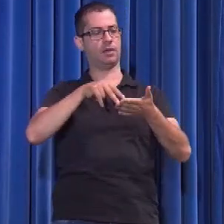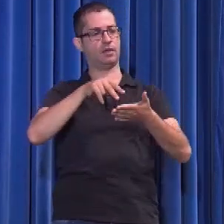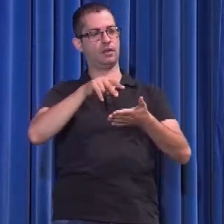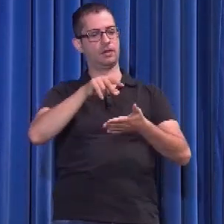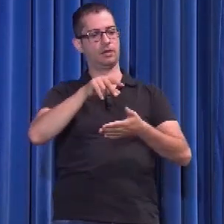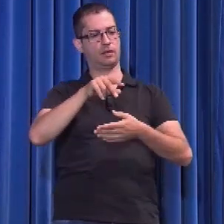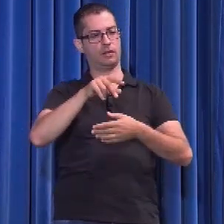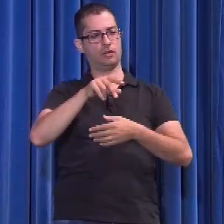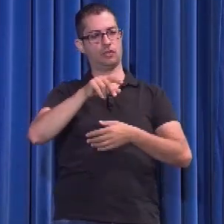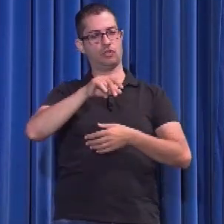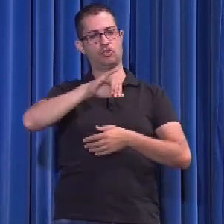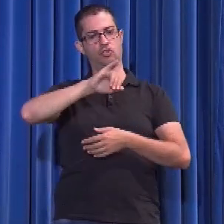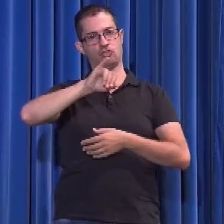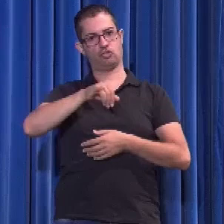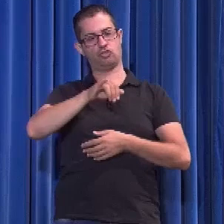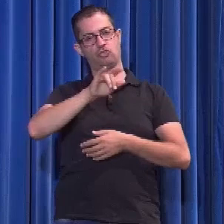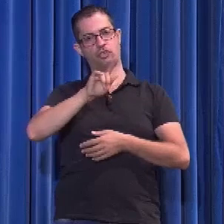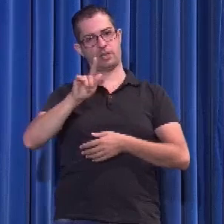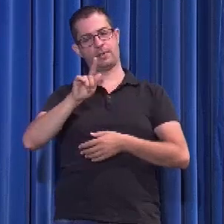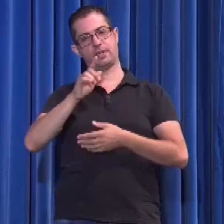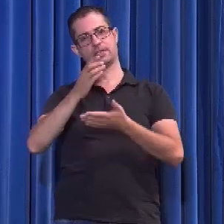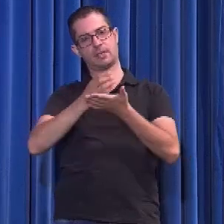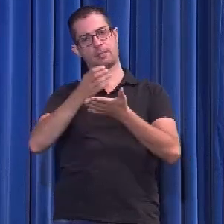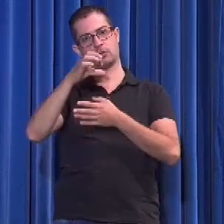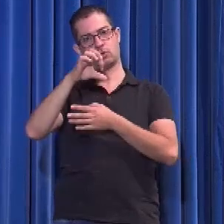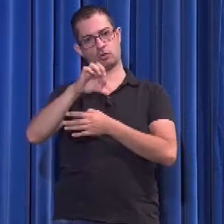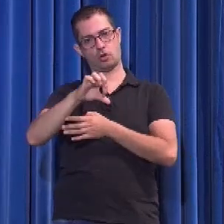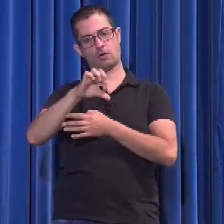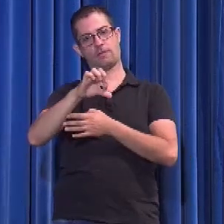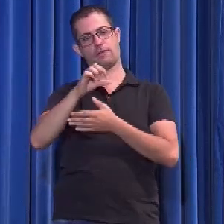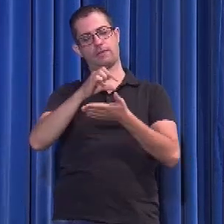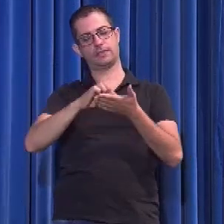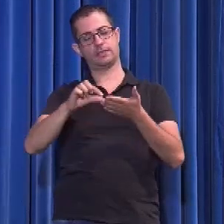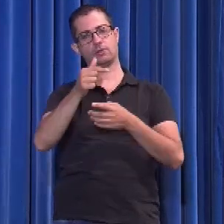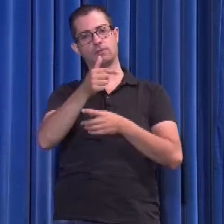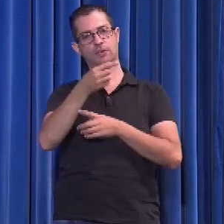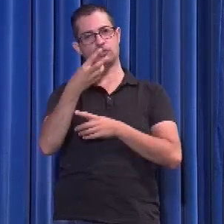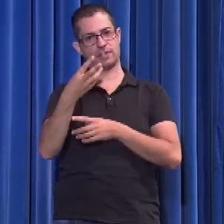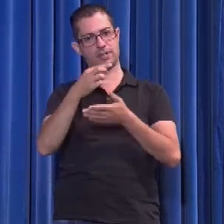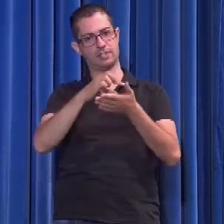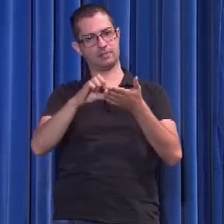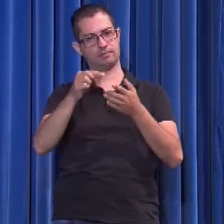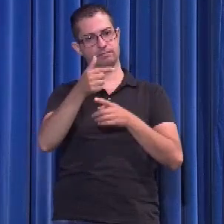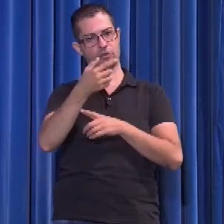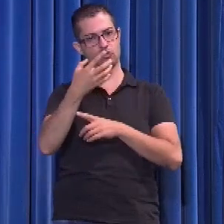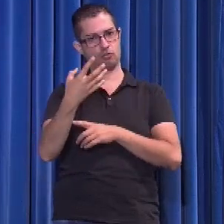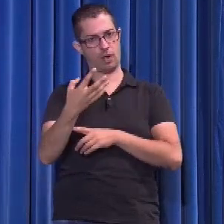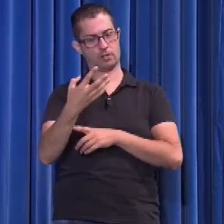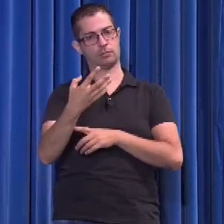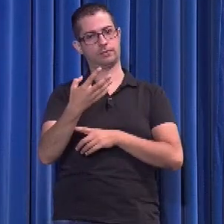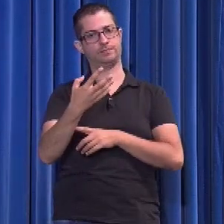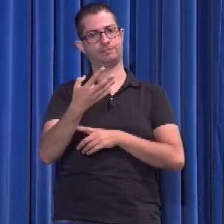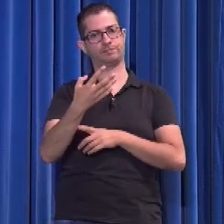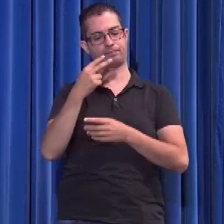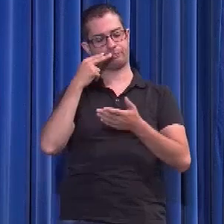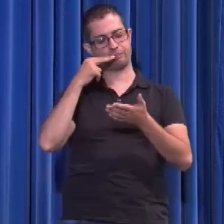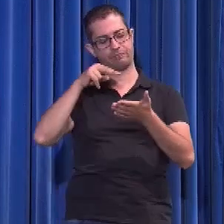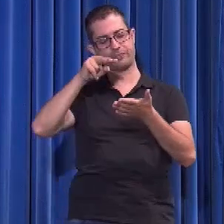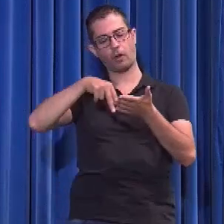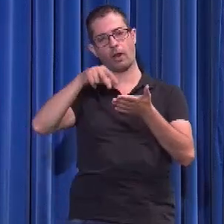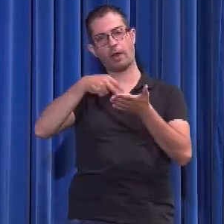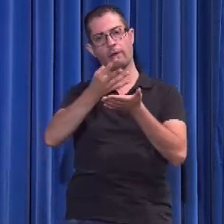9, versículo 23 e 24. Vou pedir que a Leda leia esse texto para